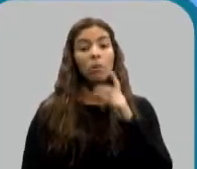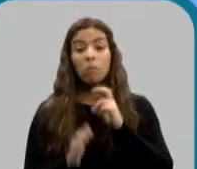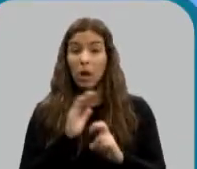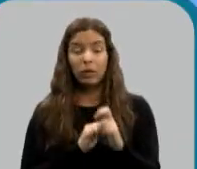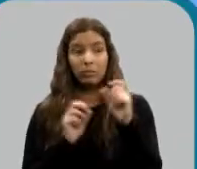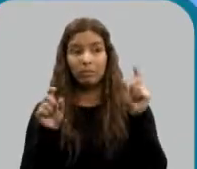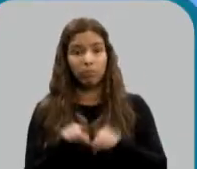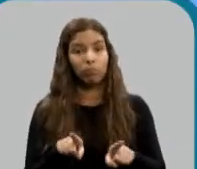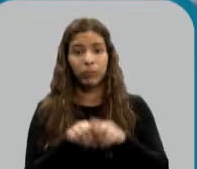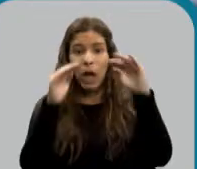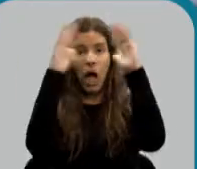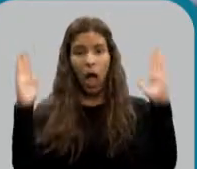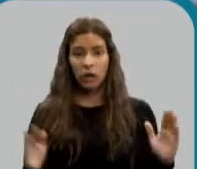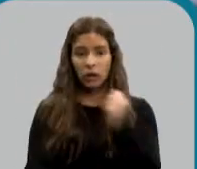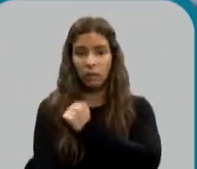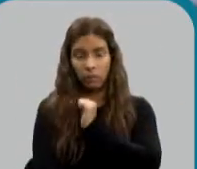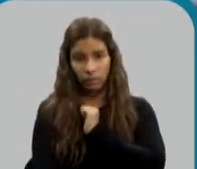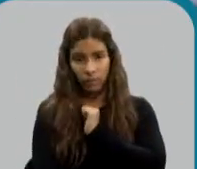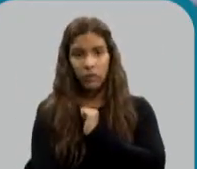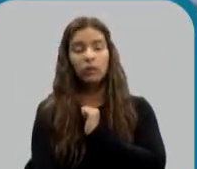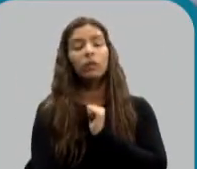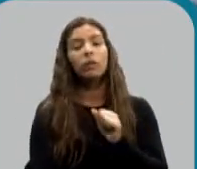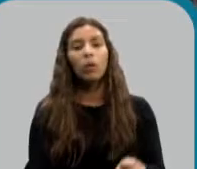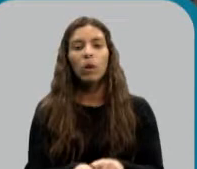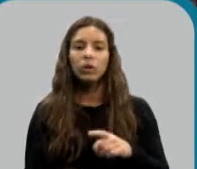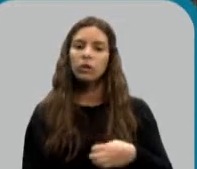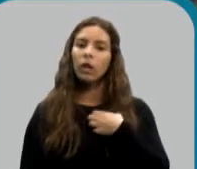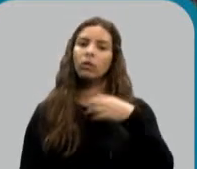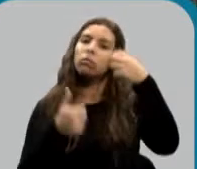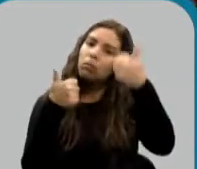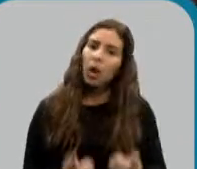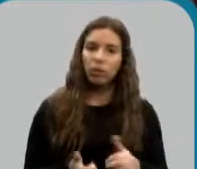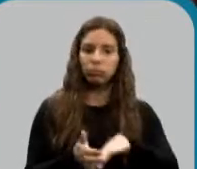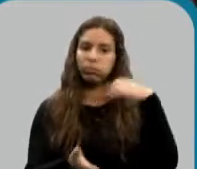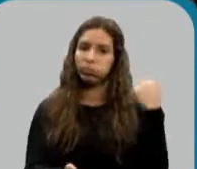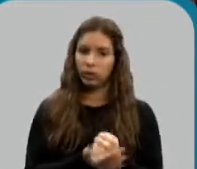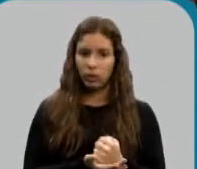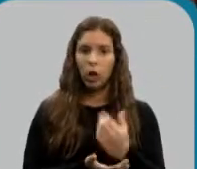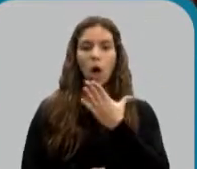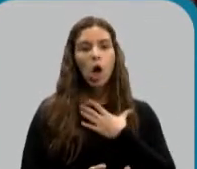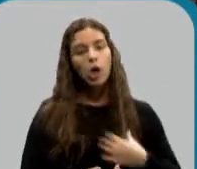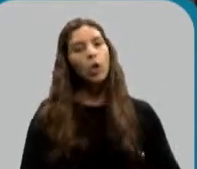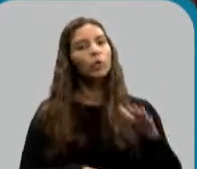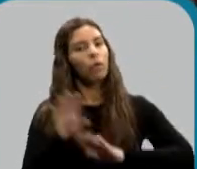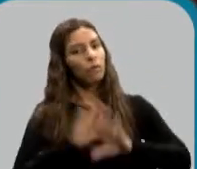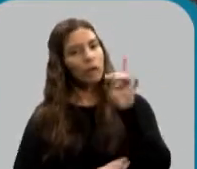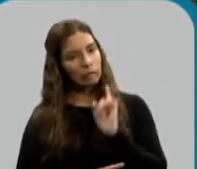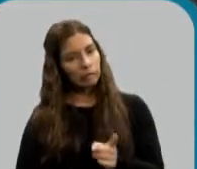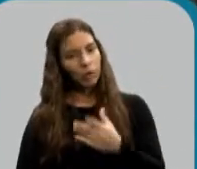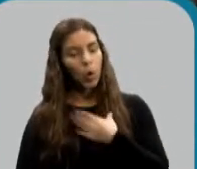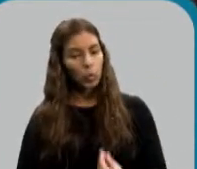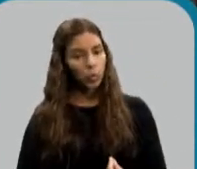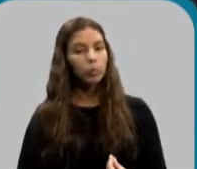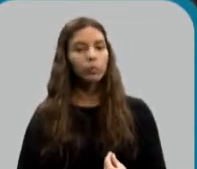Neste momento, o metro é a minha casa, é o sítio onde eu me sinto preenchida em termos de profissionais. Gosto daquilo